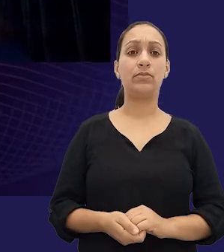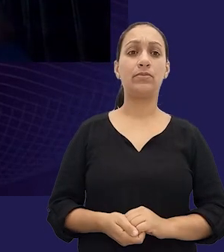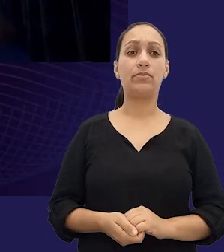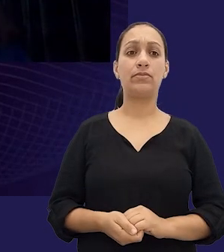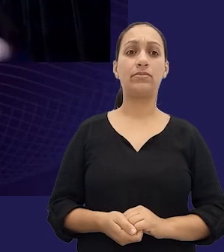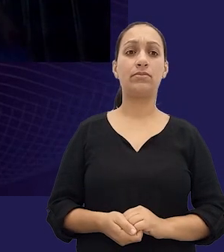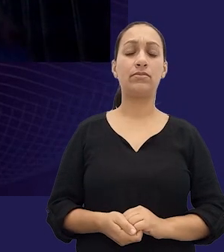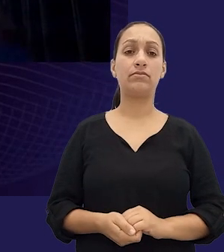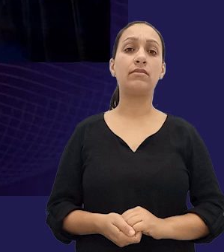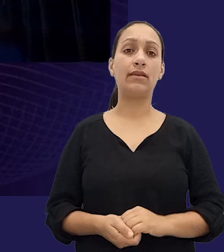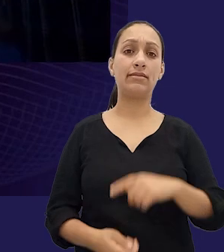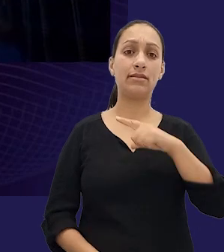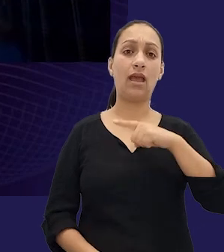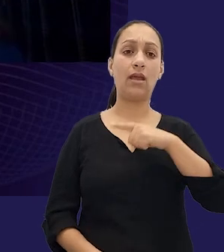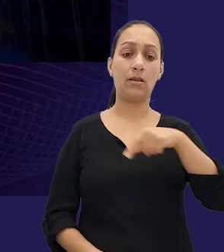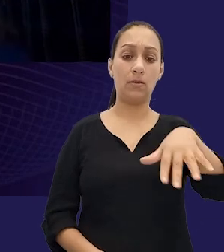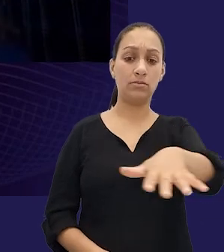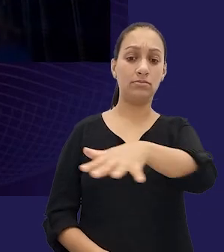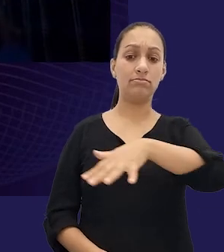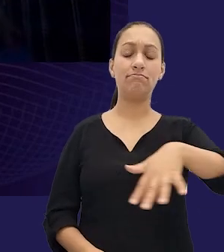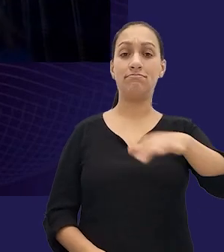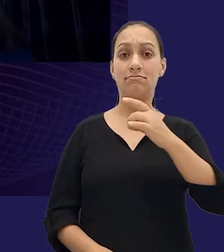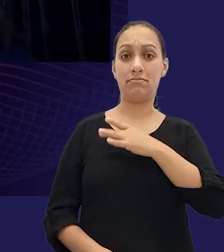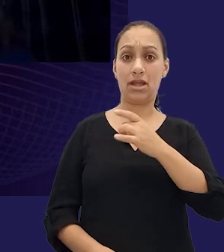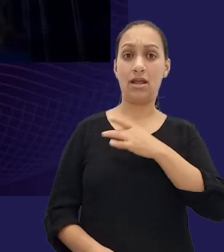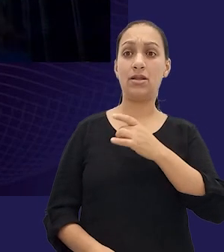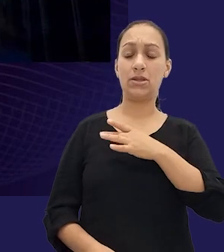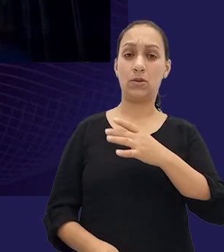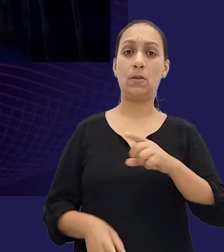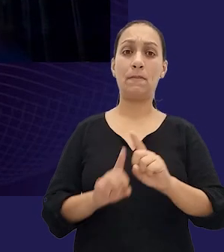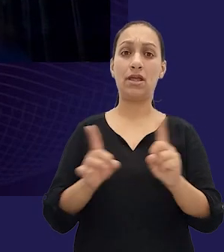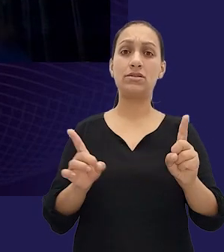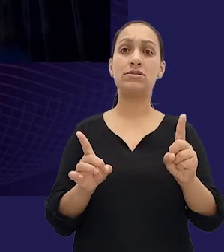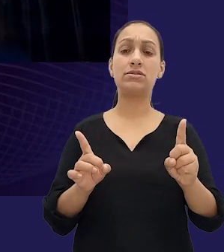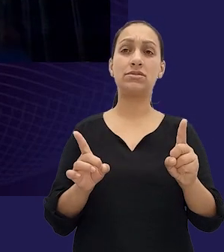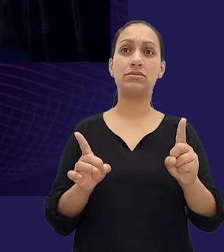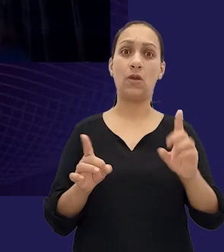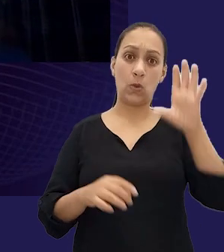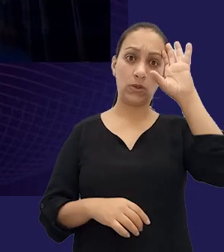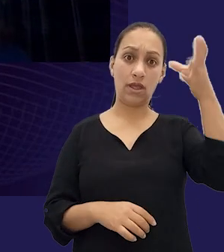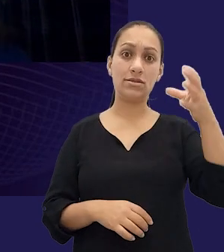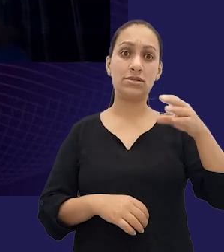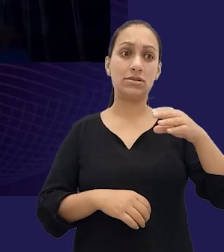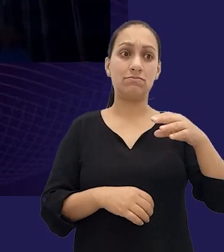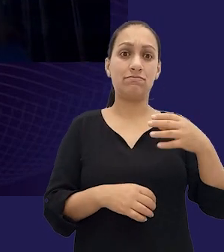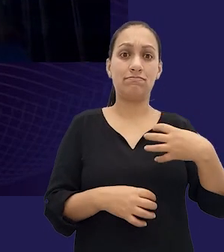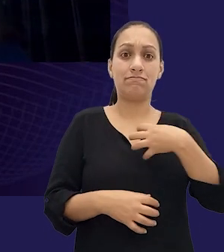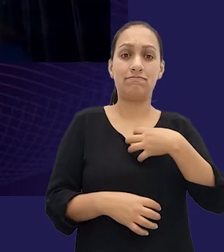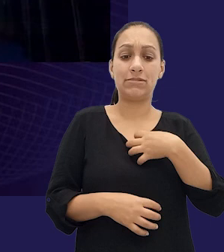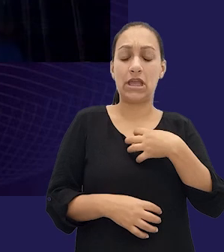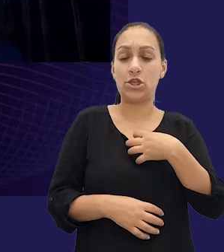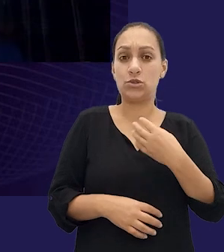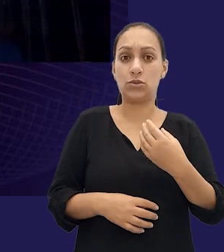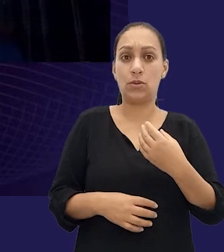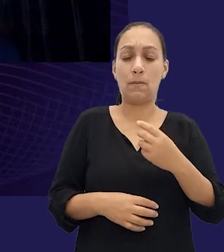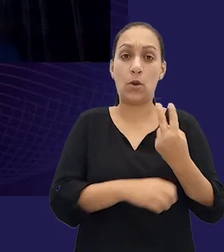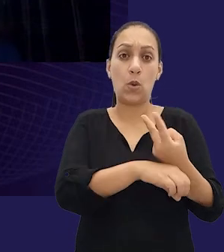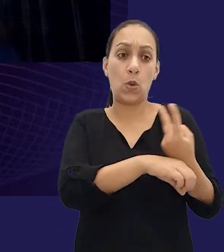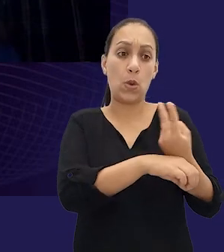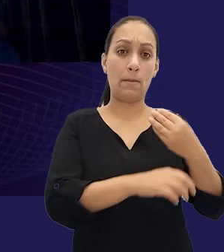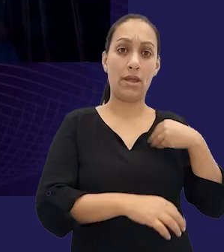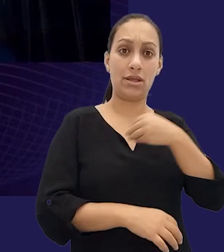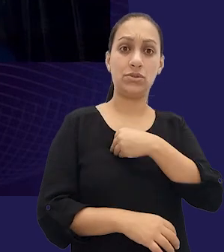existe um medo pairando, então, sim, aparece um sintoma, você procura atendimento médico, o atendimento